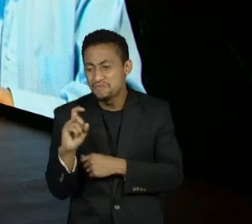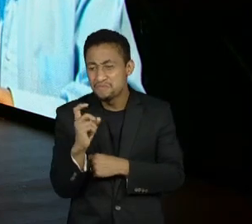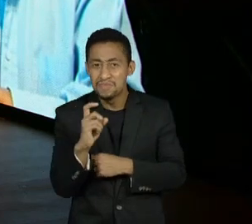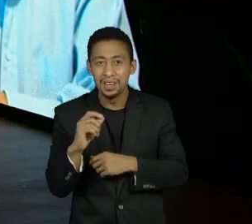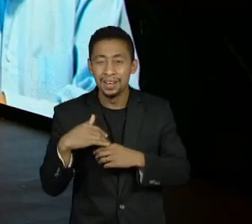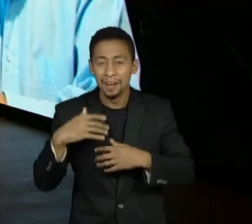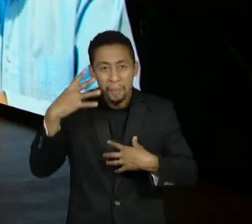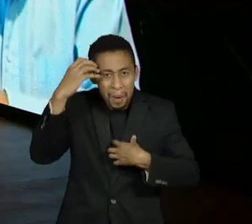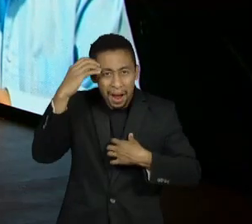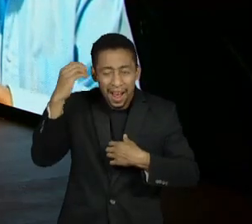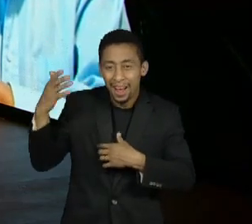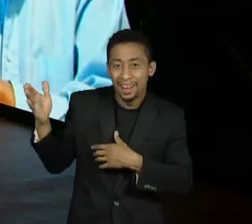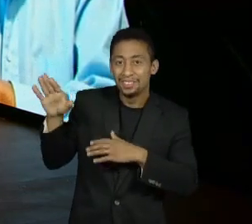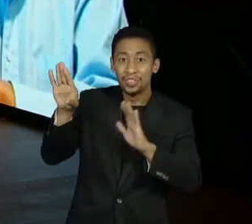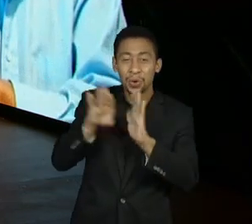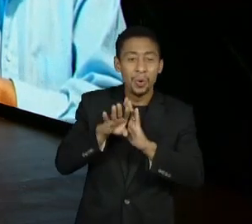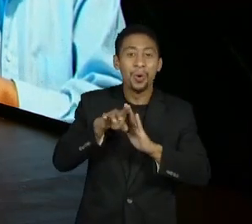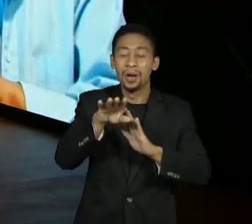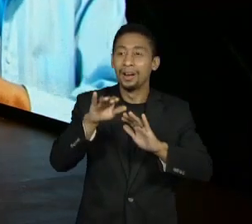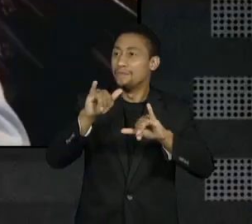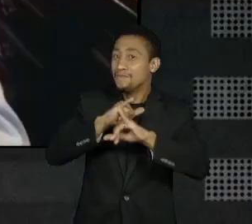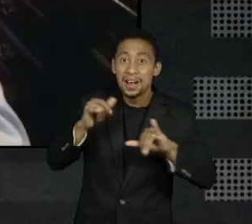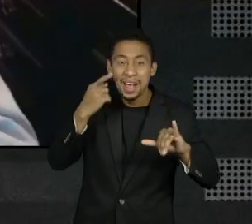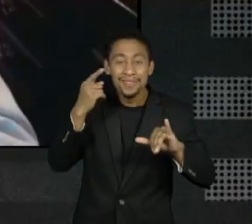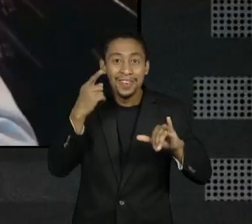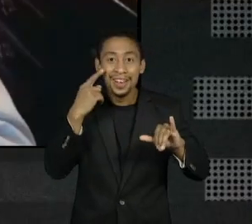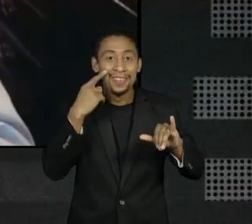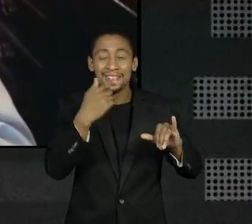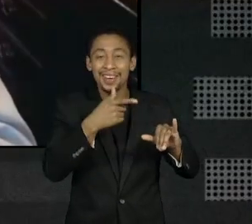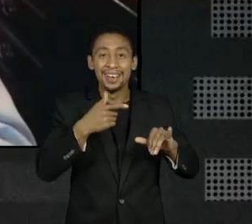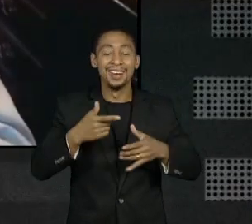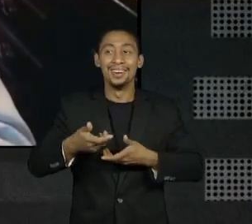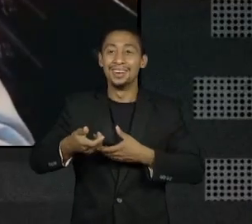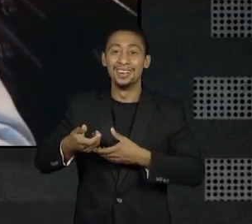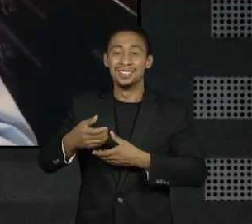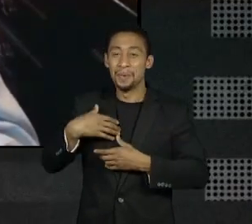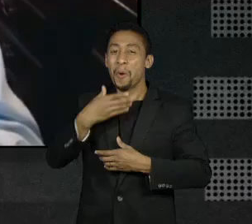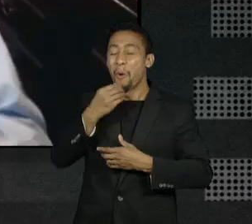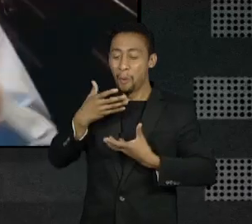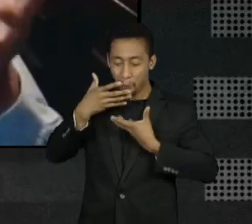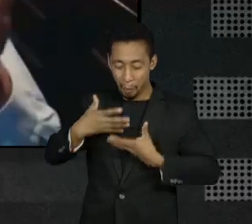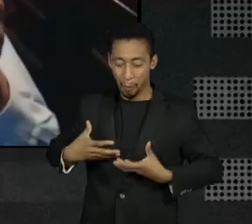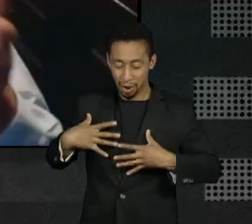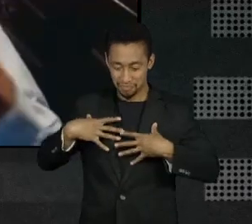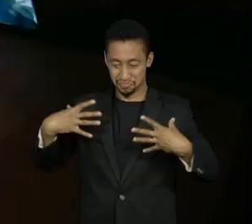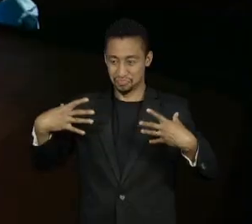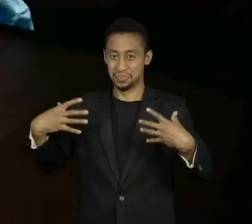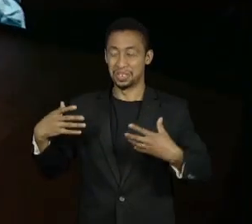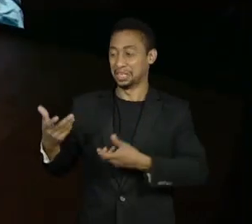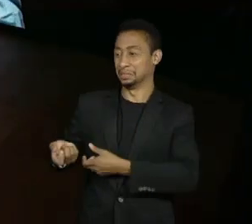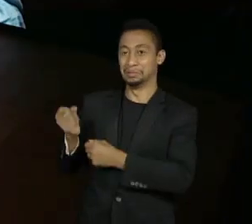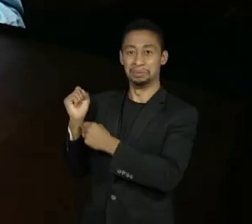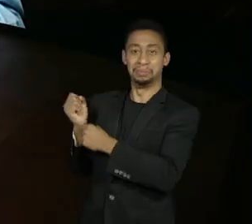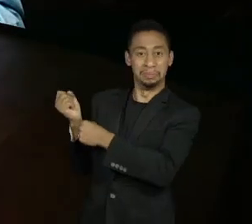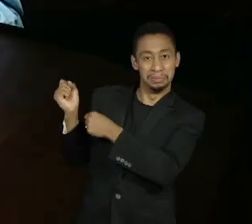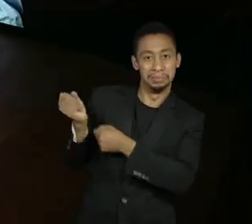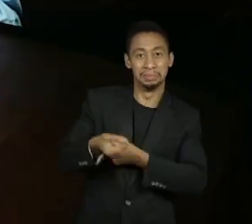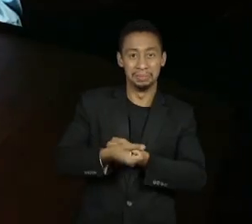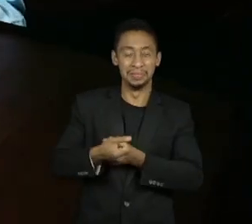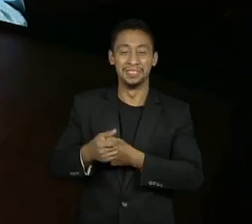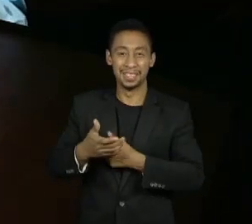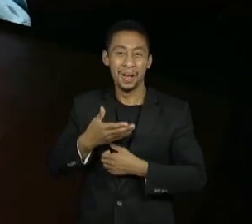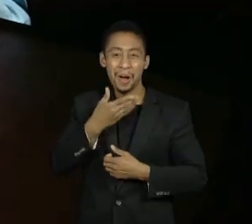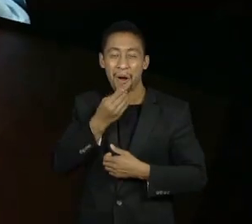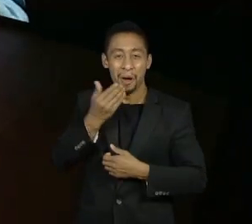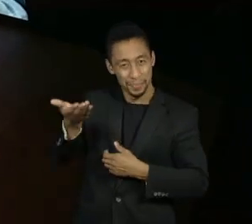bem-vindo, aguarde o dinossauro nas bancas. Ninguém entendia bem aquilo, porque nem eu entenderia, né?